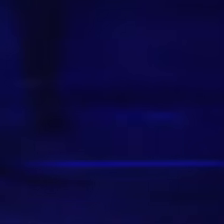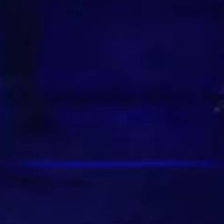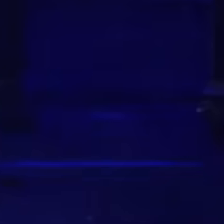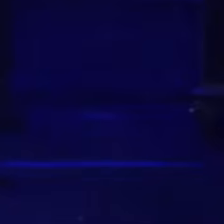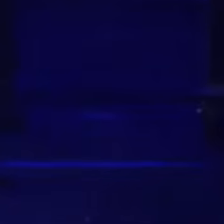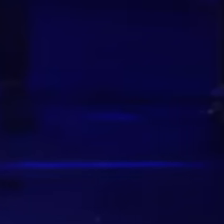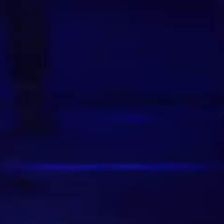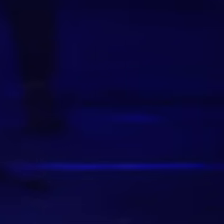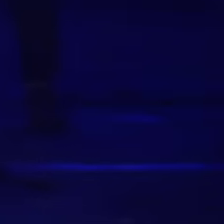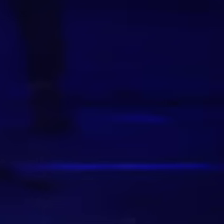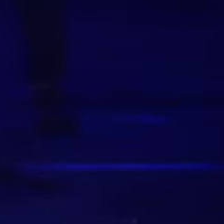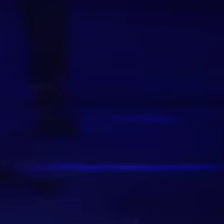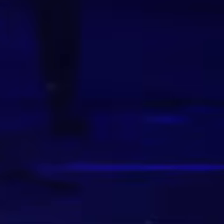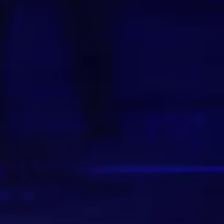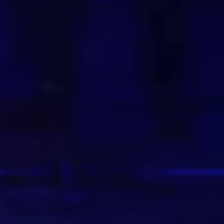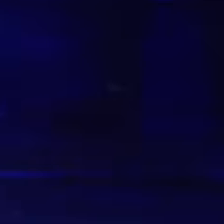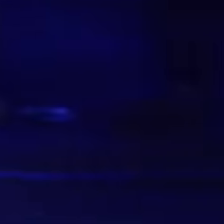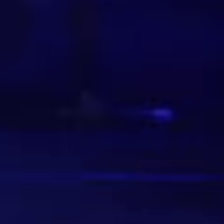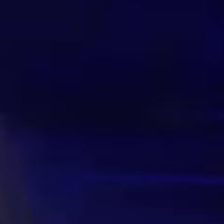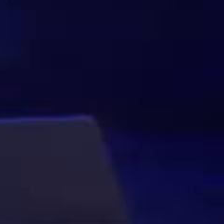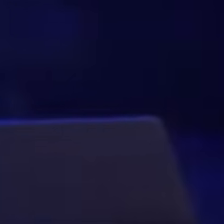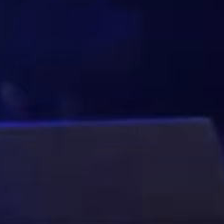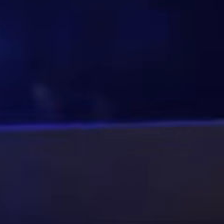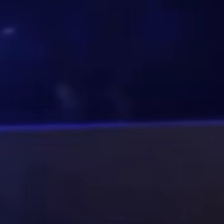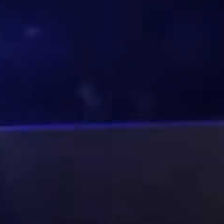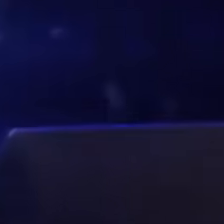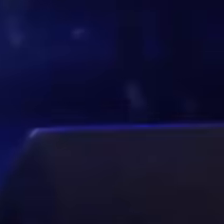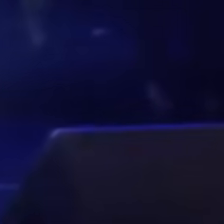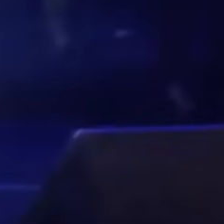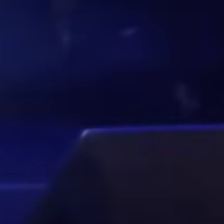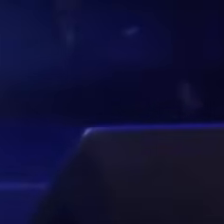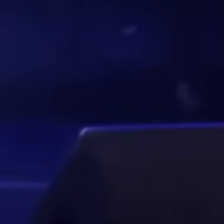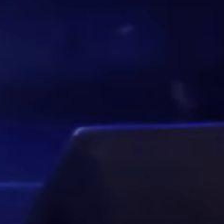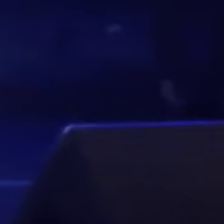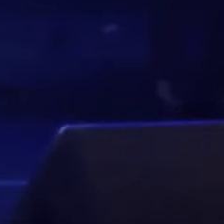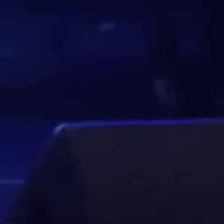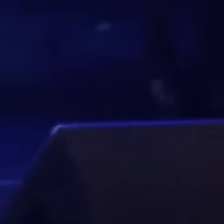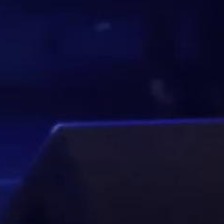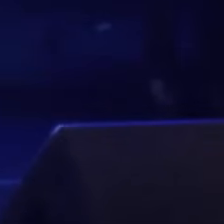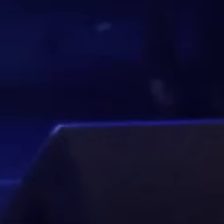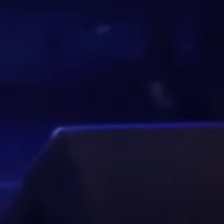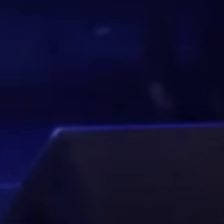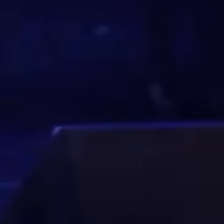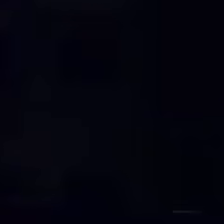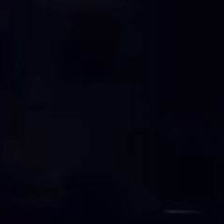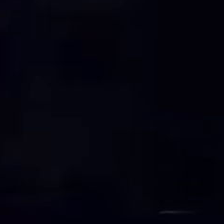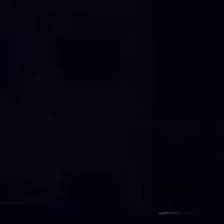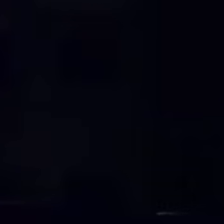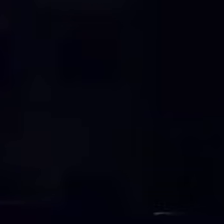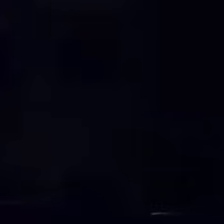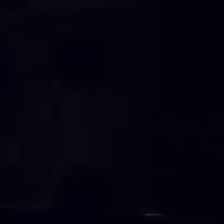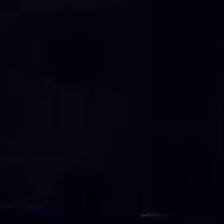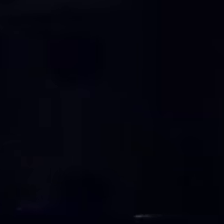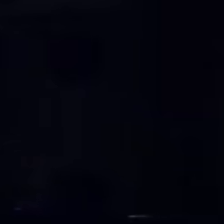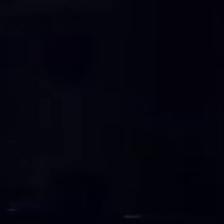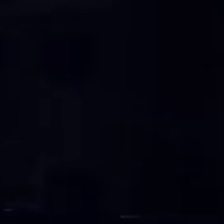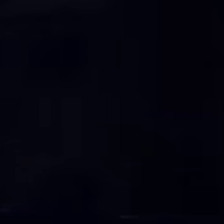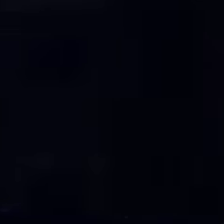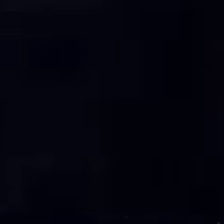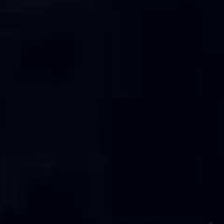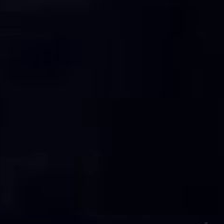dependência. E essa música aqui, ela diz para pais e mães, o amor tem que ser